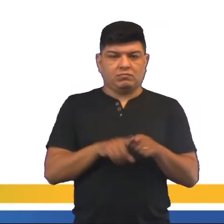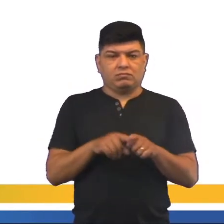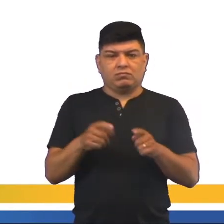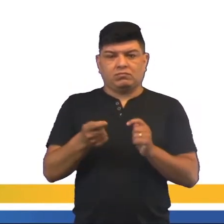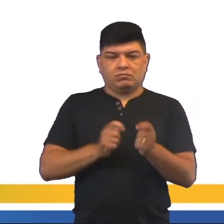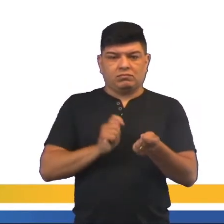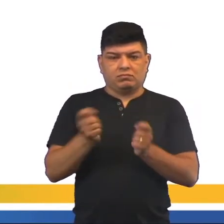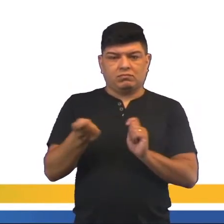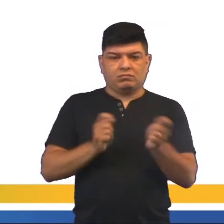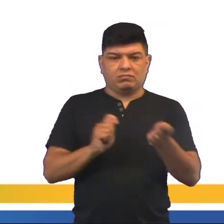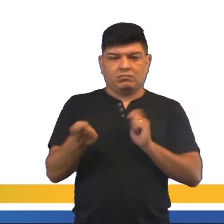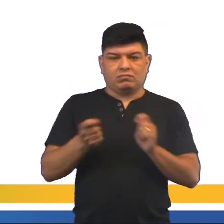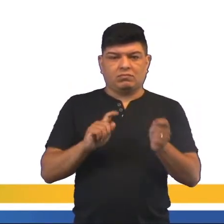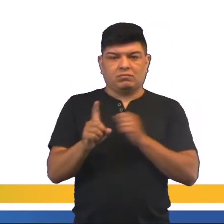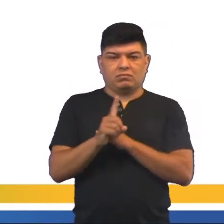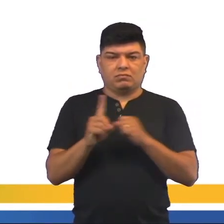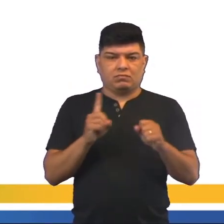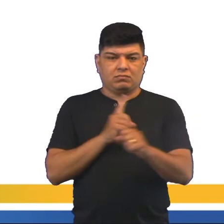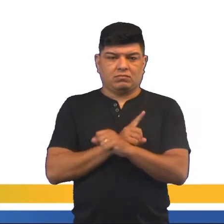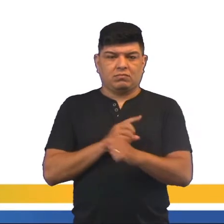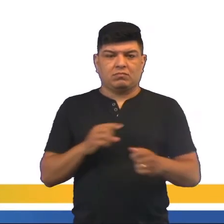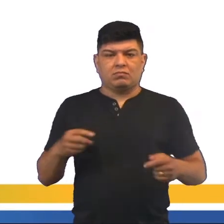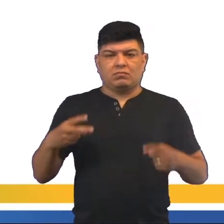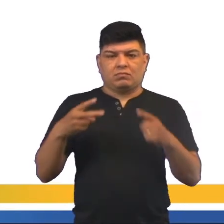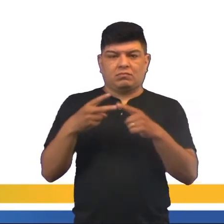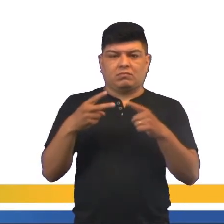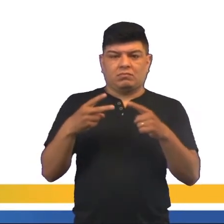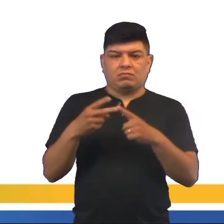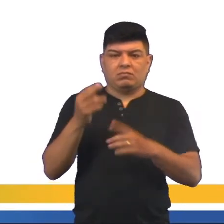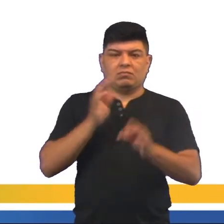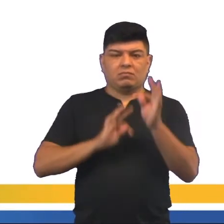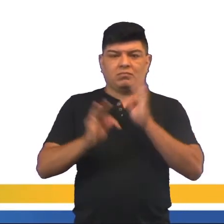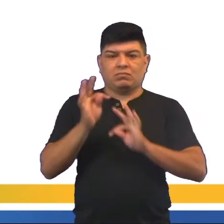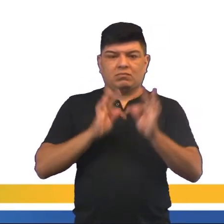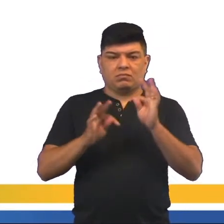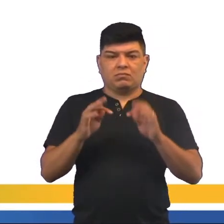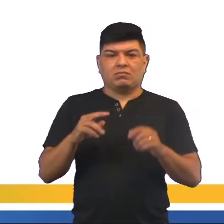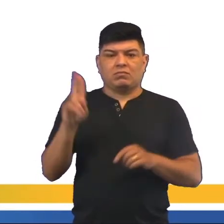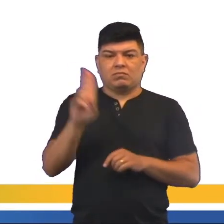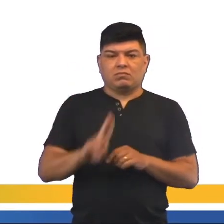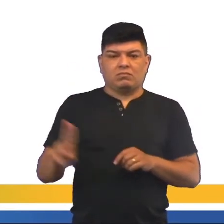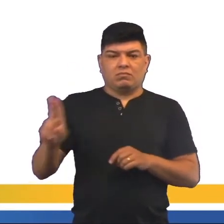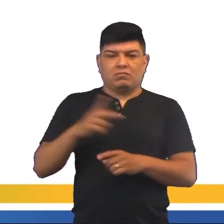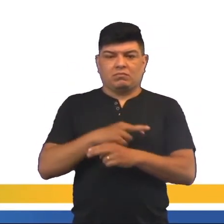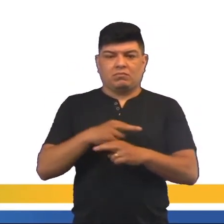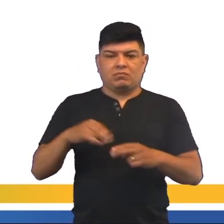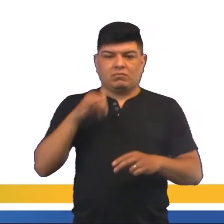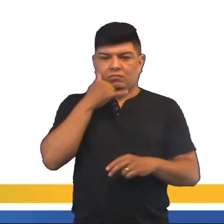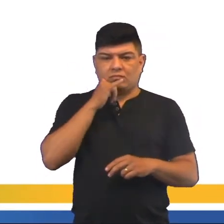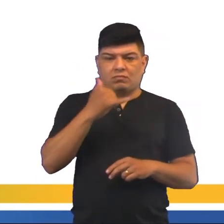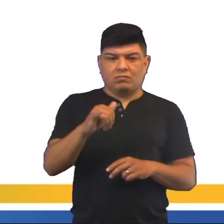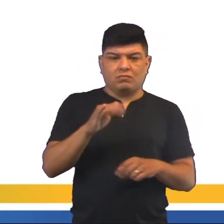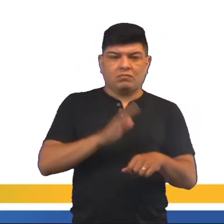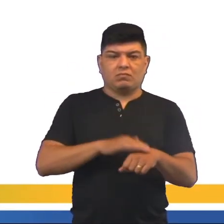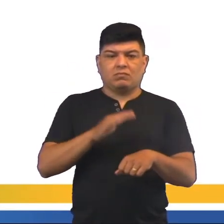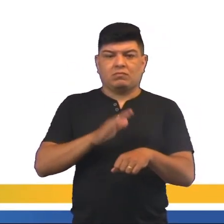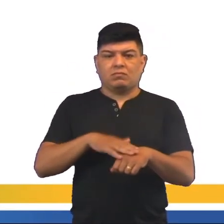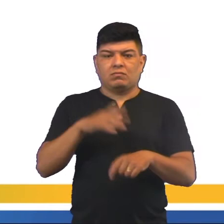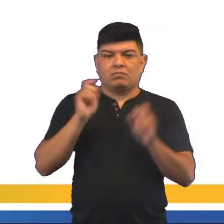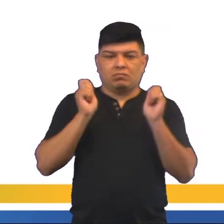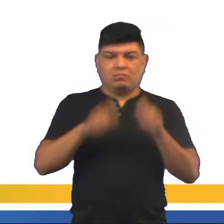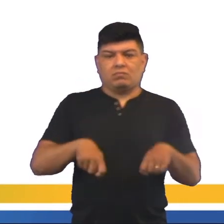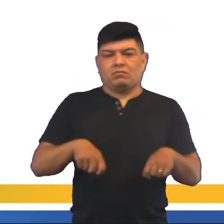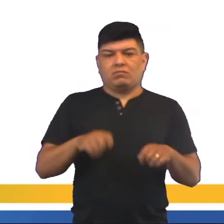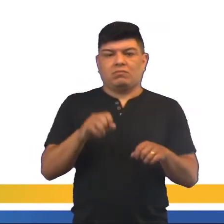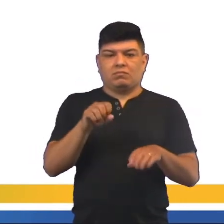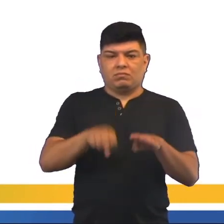a controlar parte das relações sociais. Segundo, tecnológicas, com o uso de fontes de energia cada vez